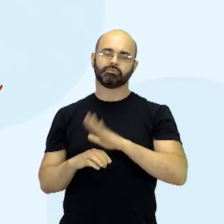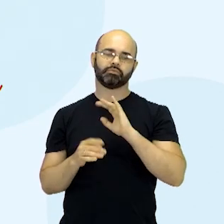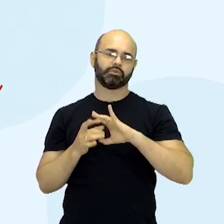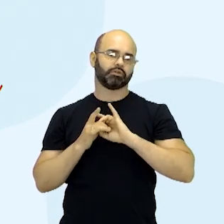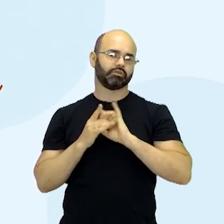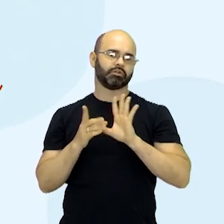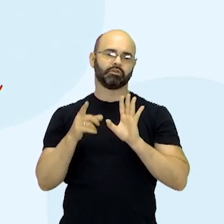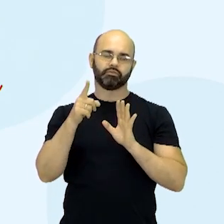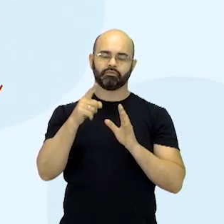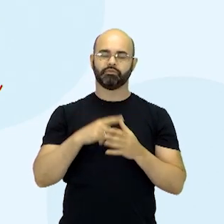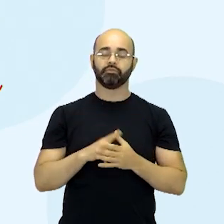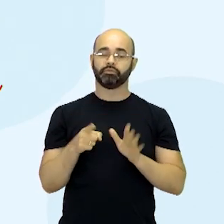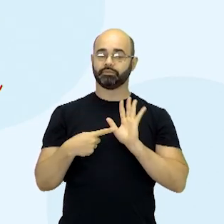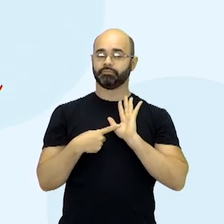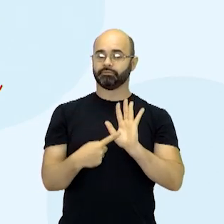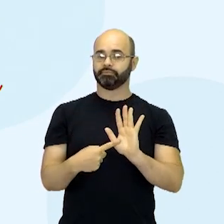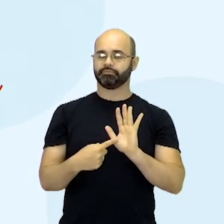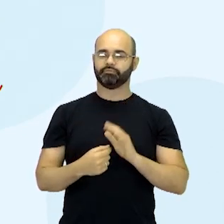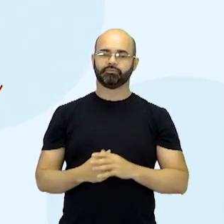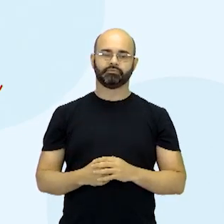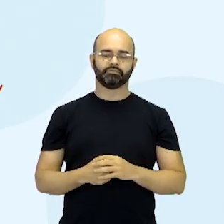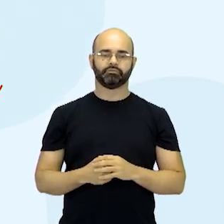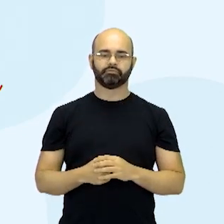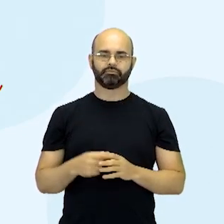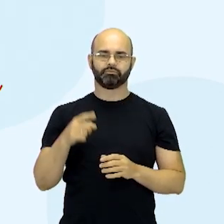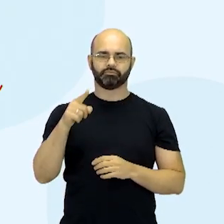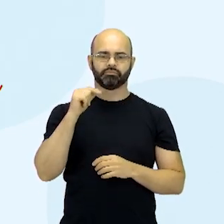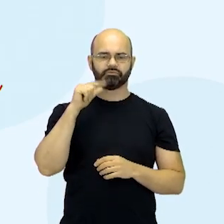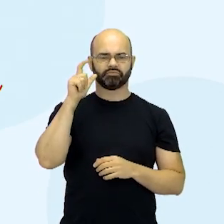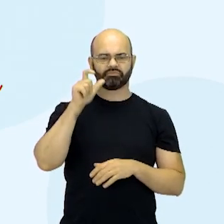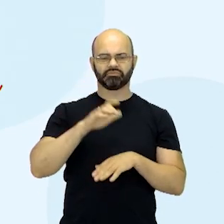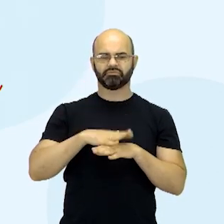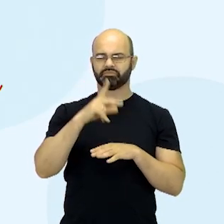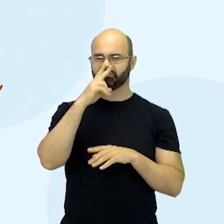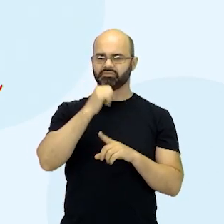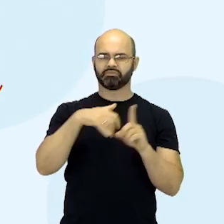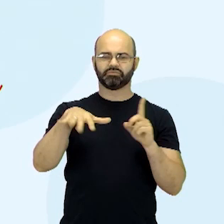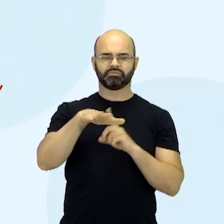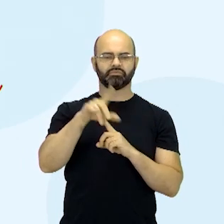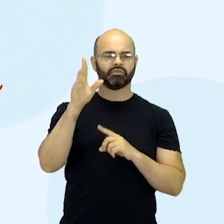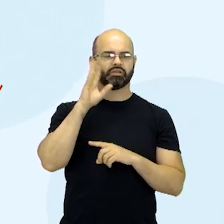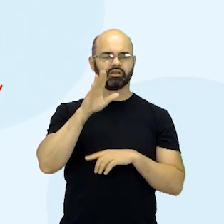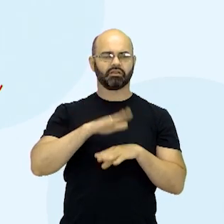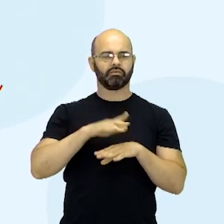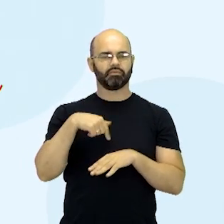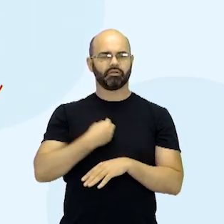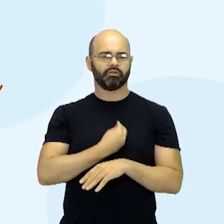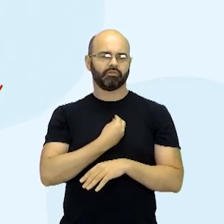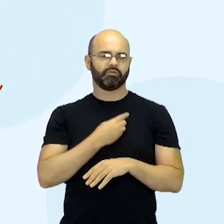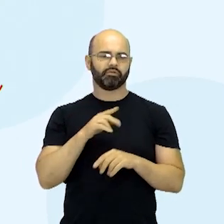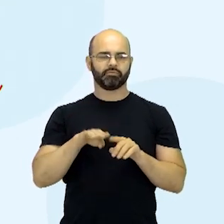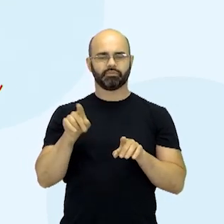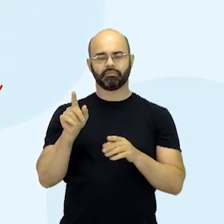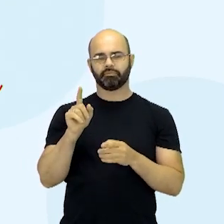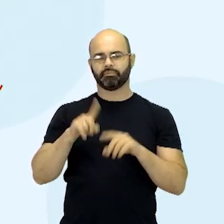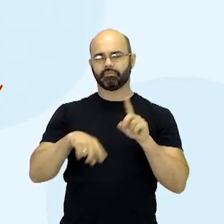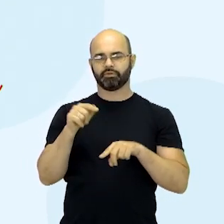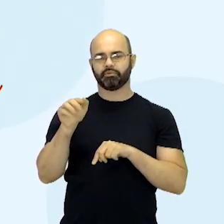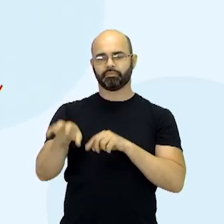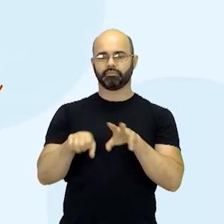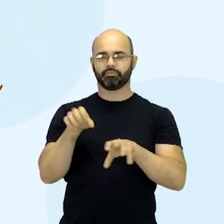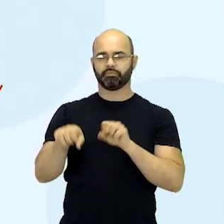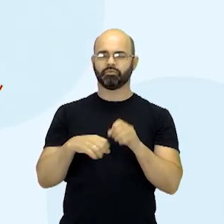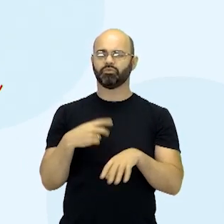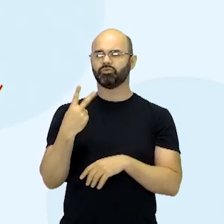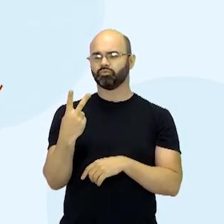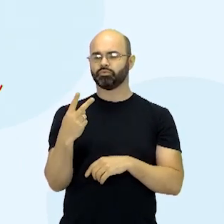interesse, né, para você apresentar. Então, acredita ser mais interessante para a sociedade em que você vive e separe esse material. Pelo